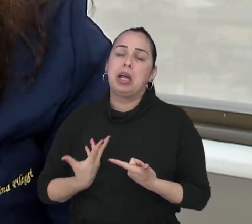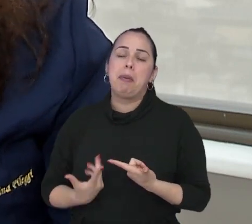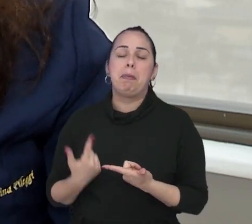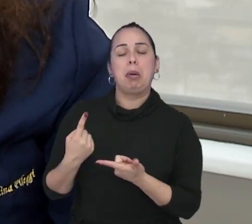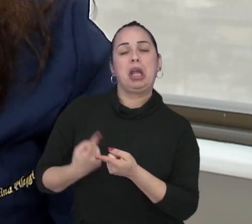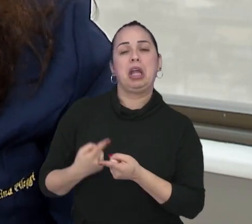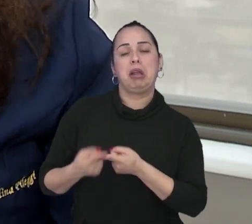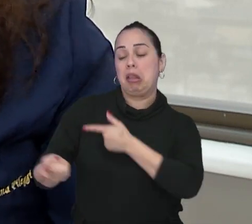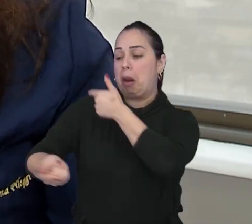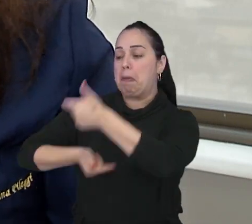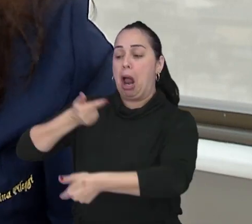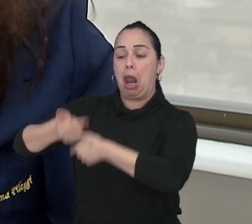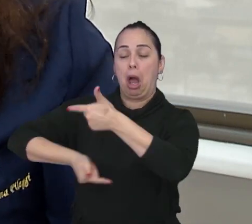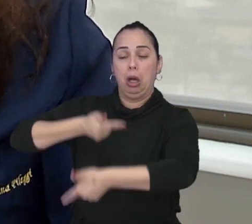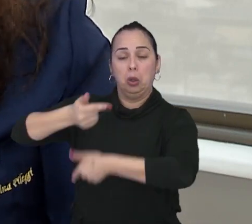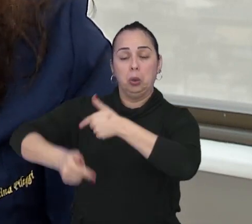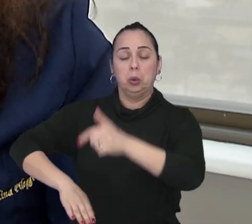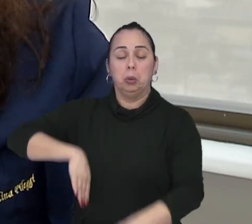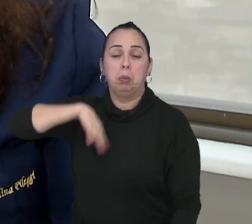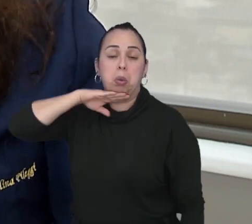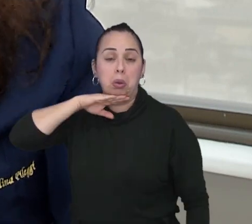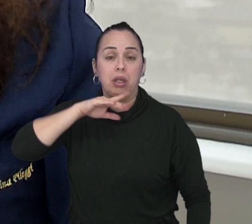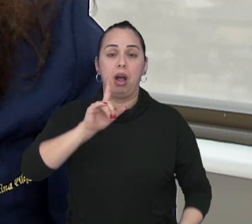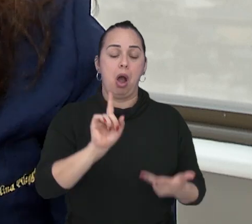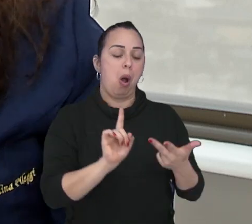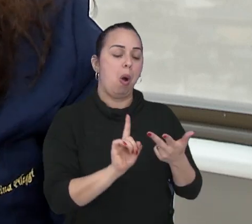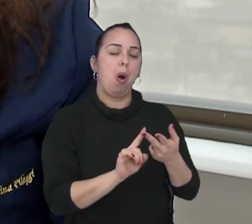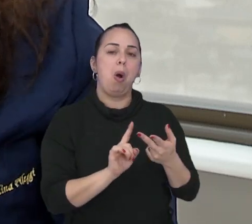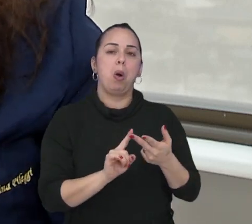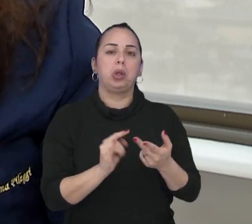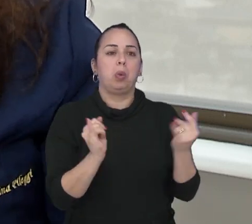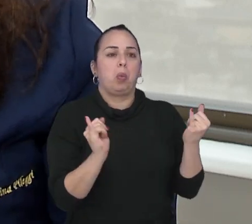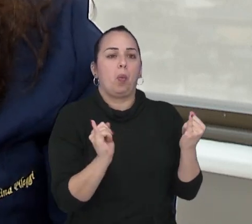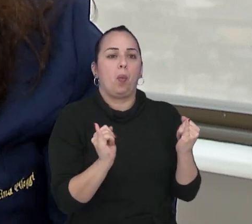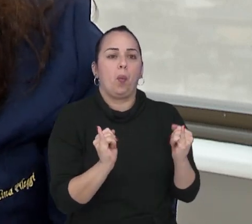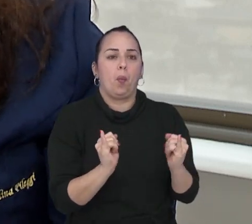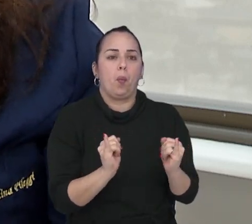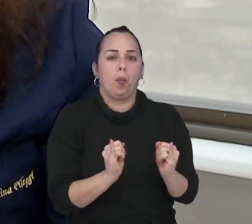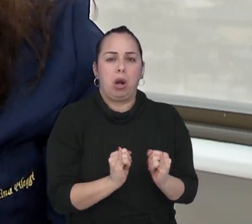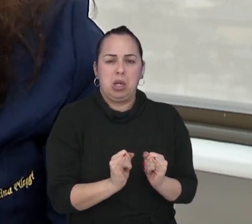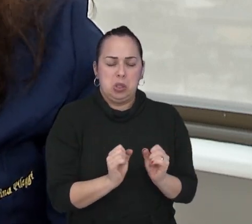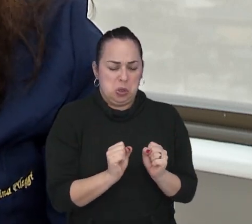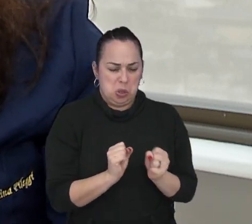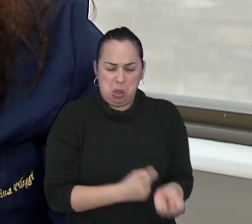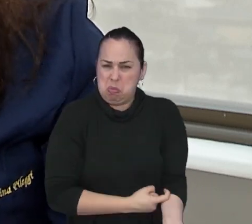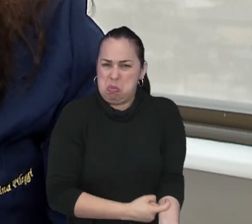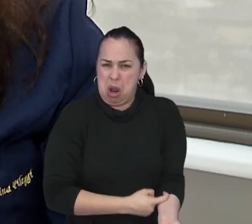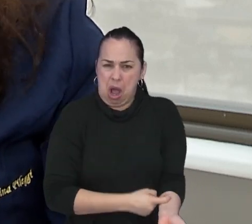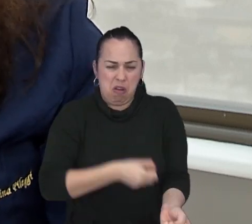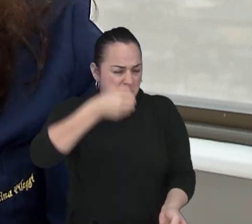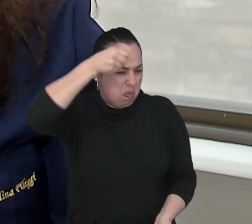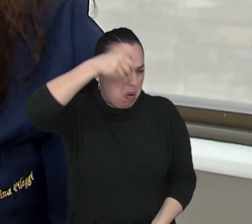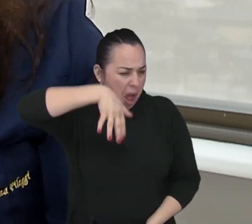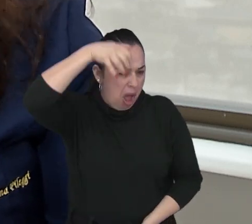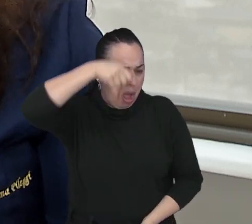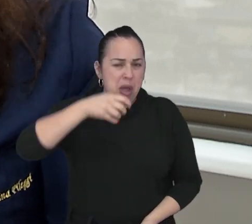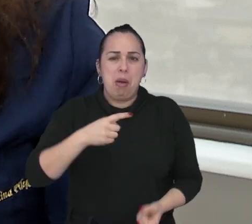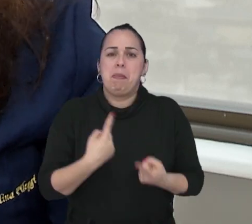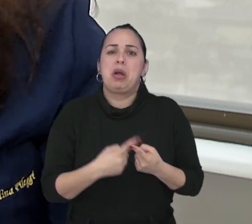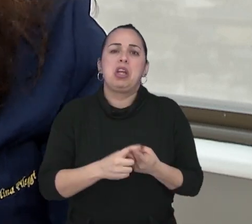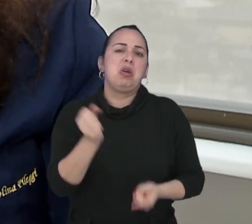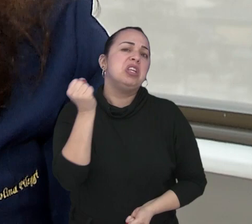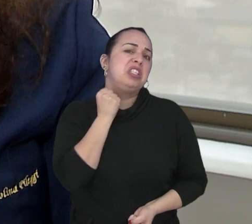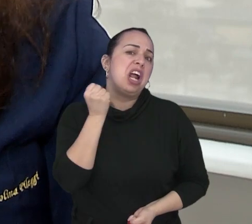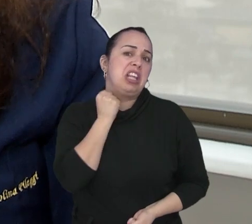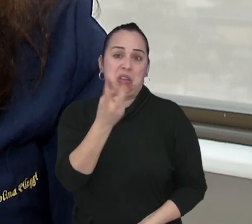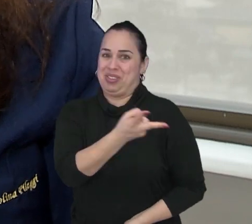cansada demais porque eu tô trabalhando muito ou que eu tô perdendo peso e Tô muito bravo e suando demais porque eu tô